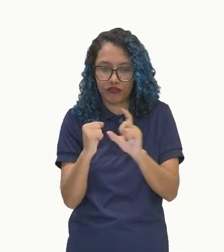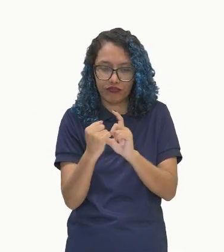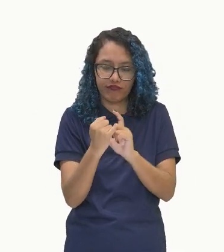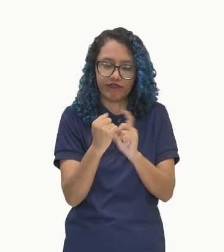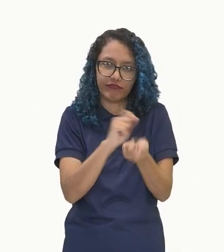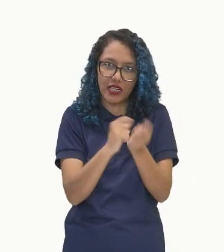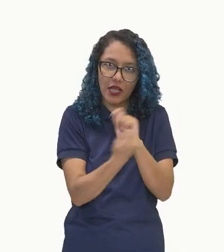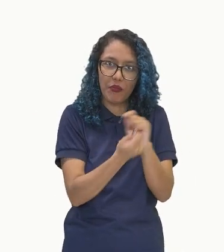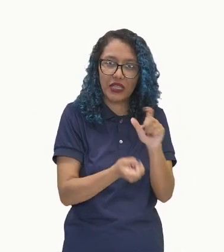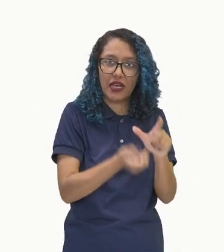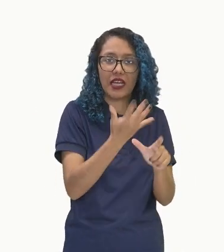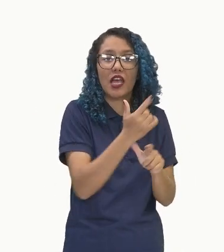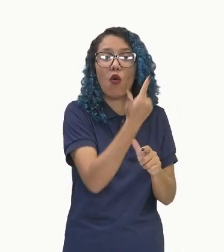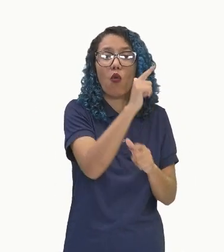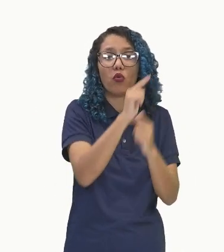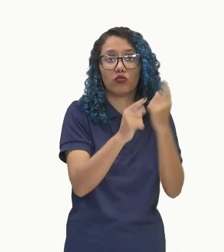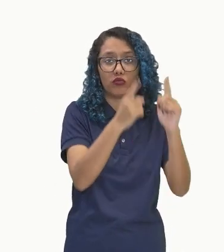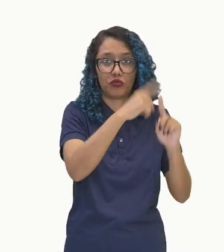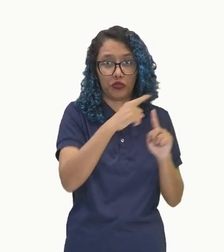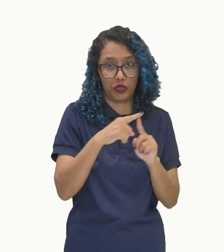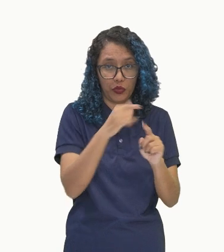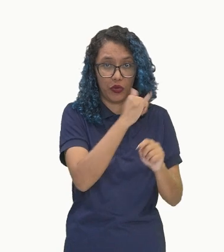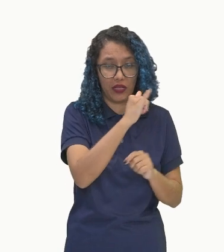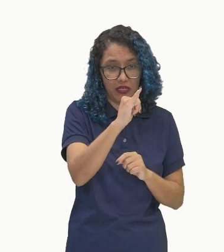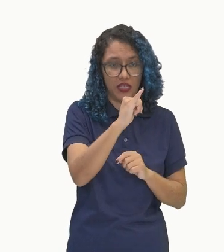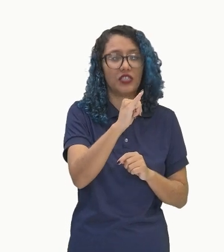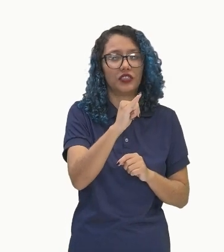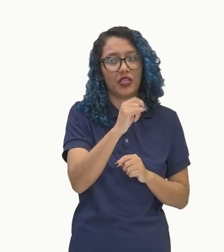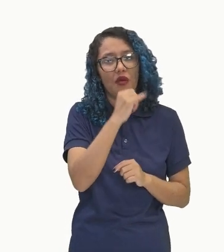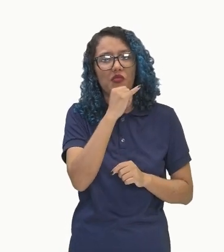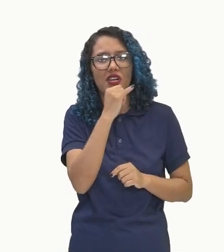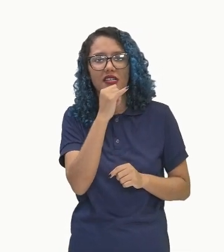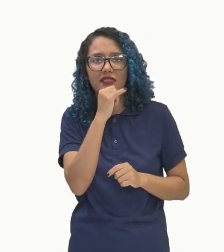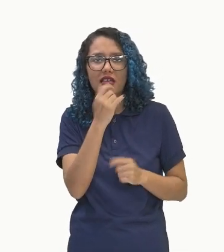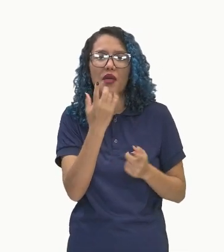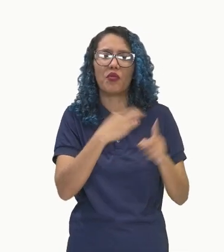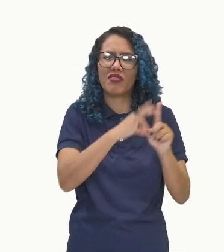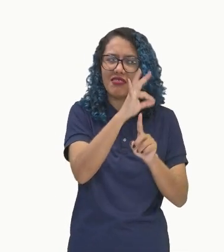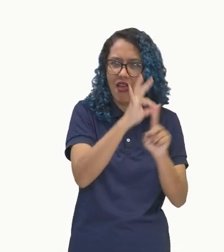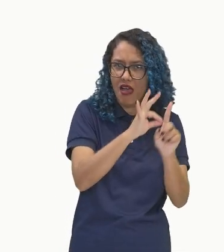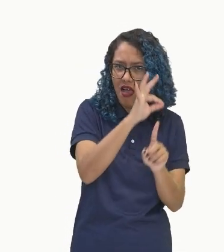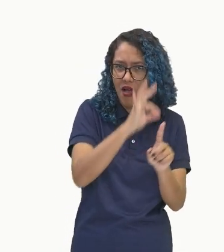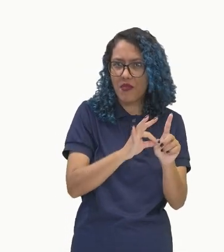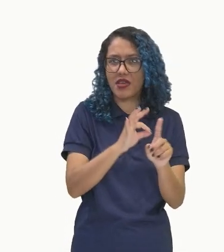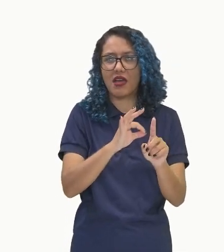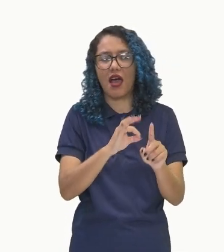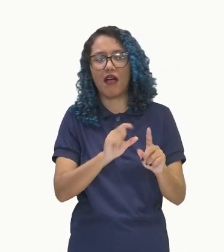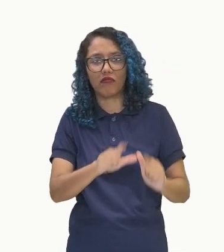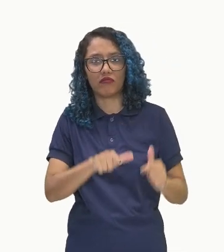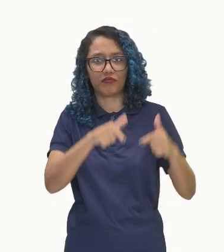eu tenho aqui o esquema, aqui o meu receptor nada mais é do